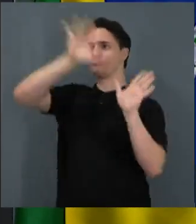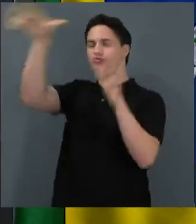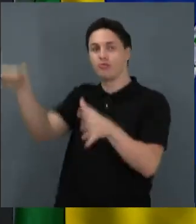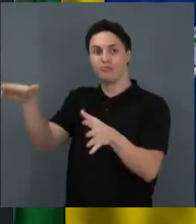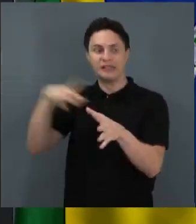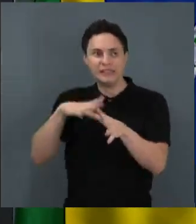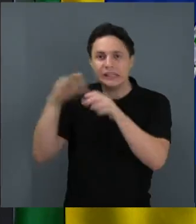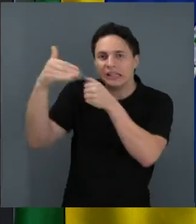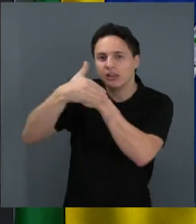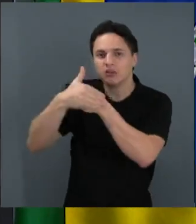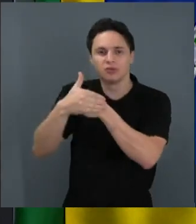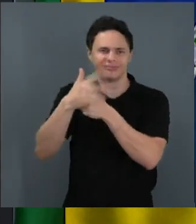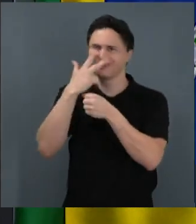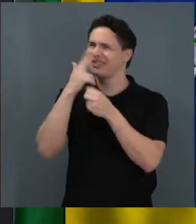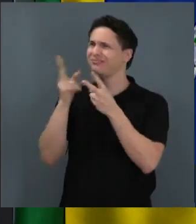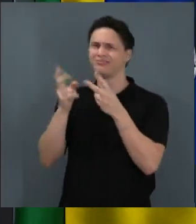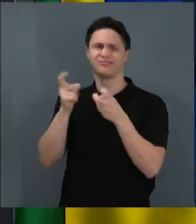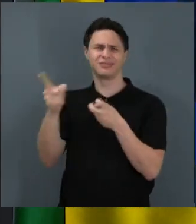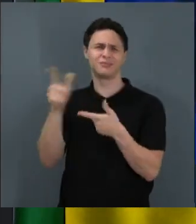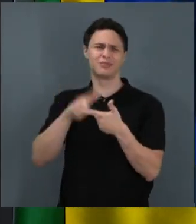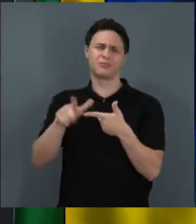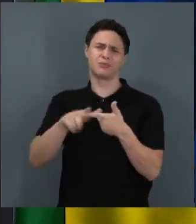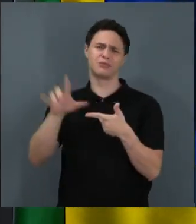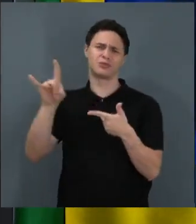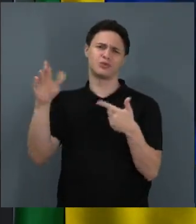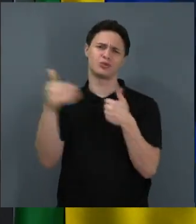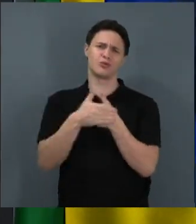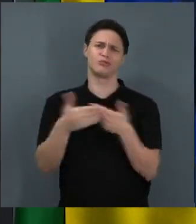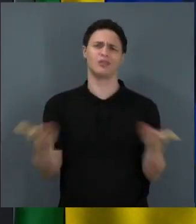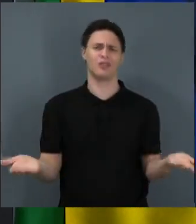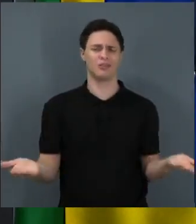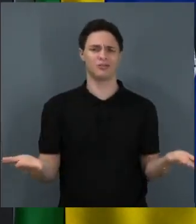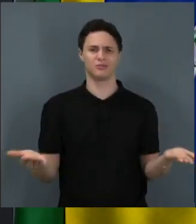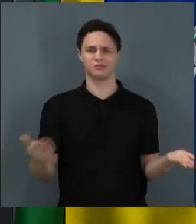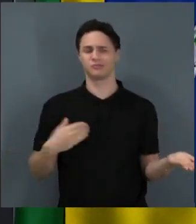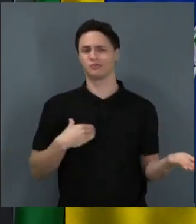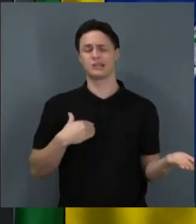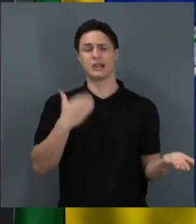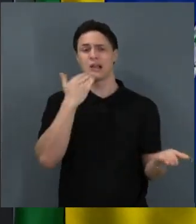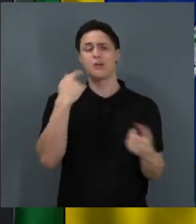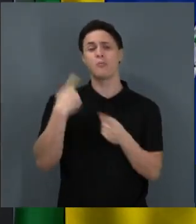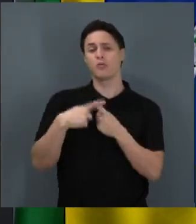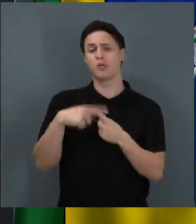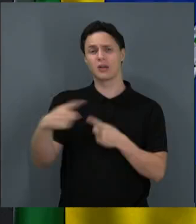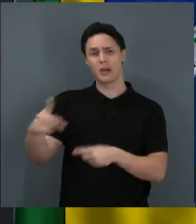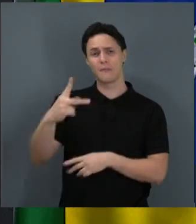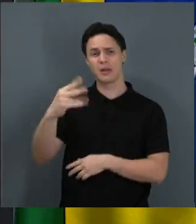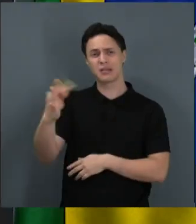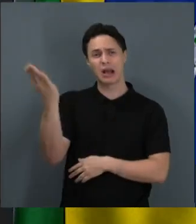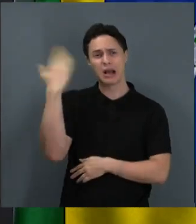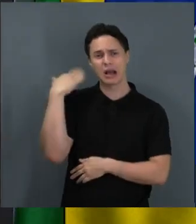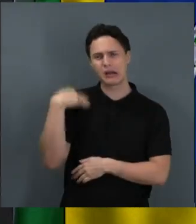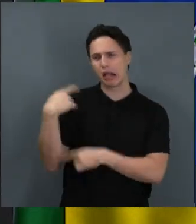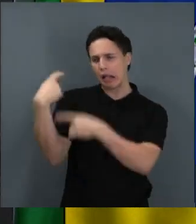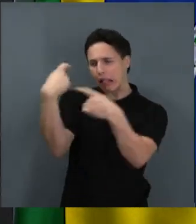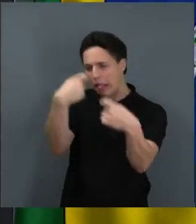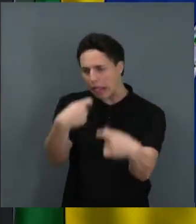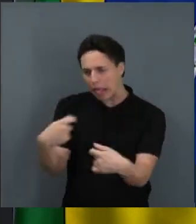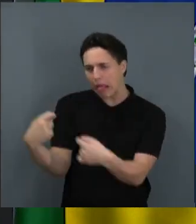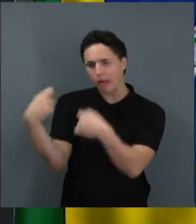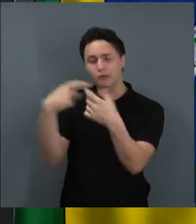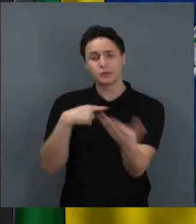foi votado, e eu disse aqui nesse plenário, que não iria dar certo, que o PT não estava nos enganando naquela oportunidade, já